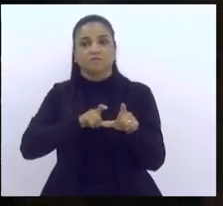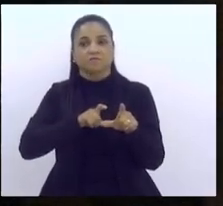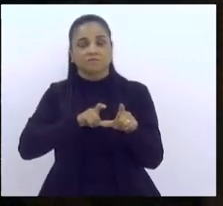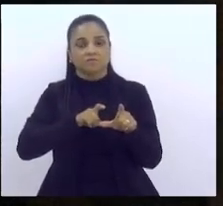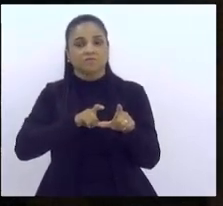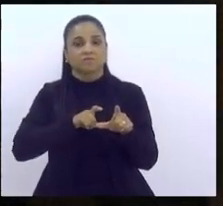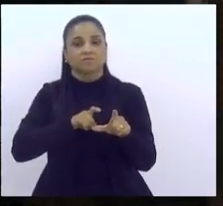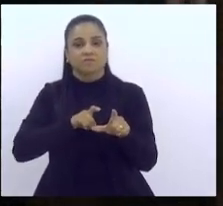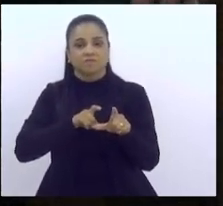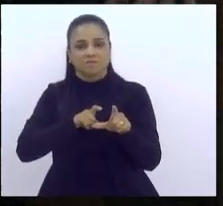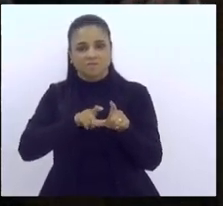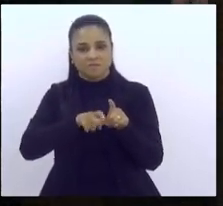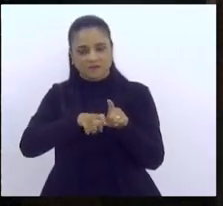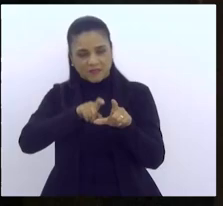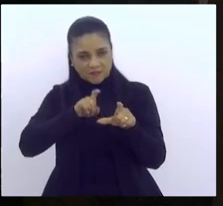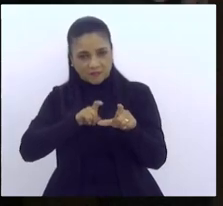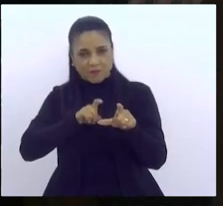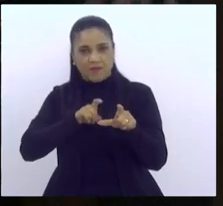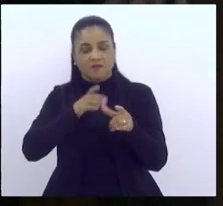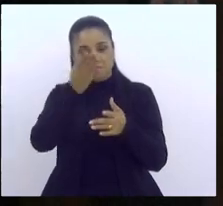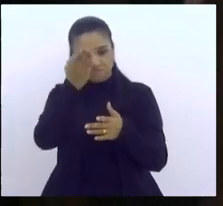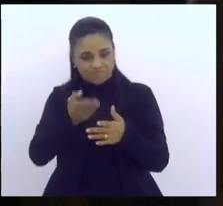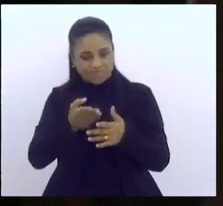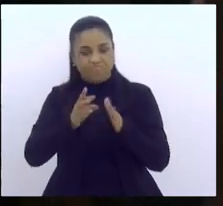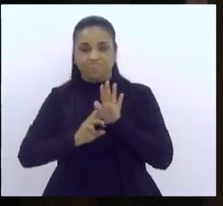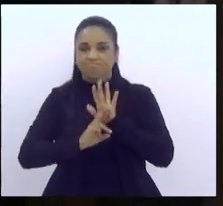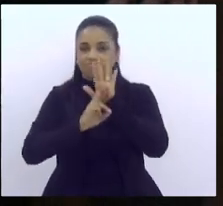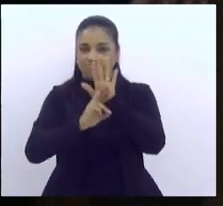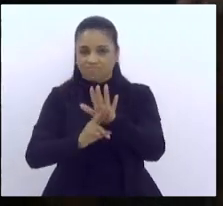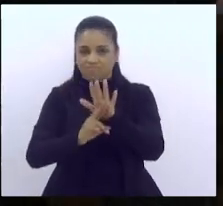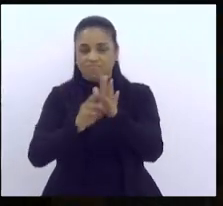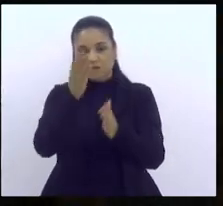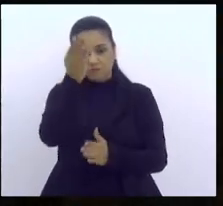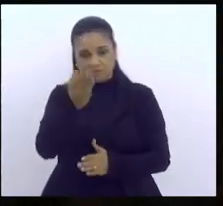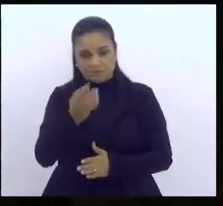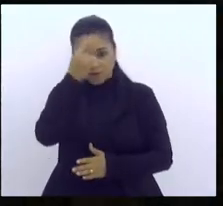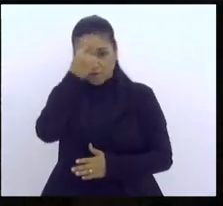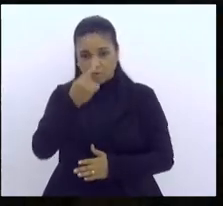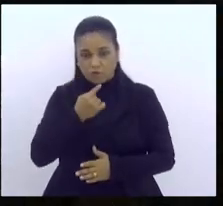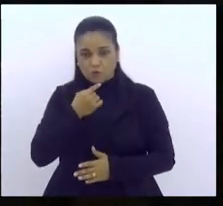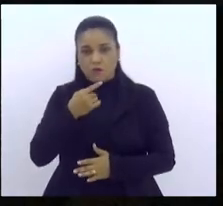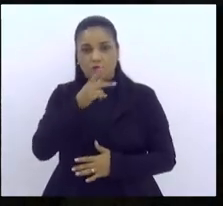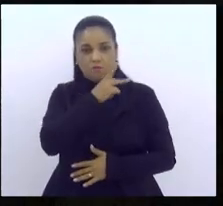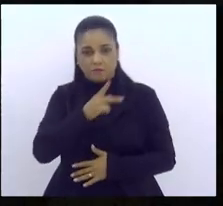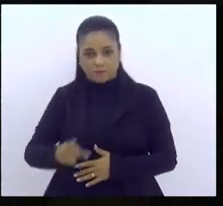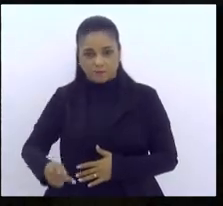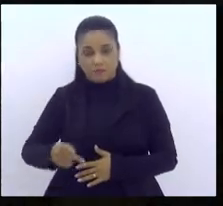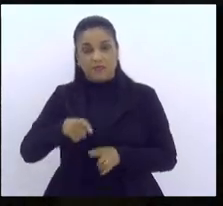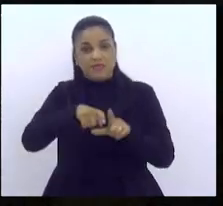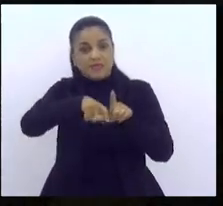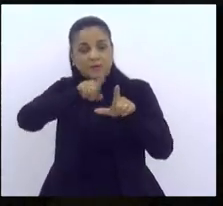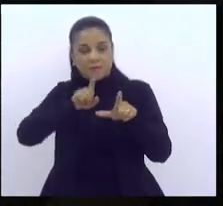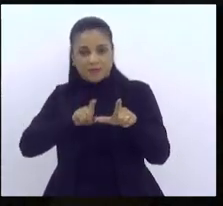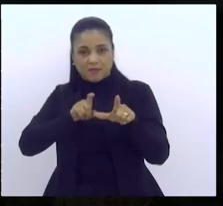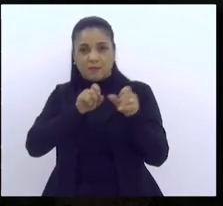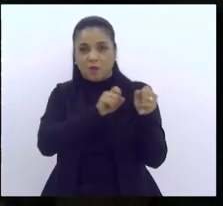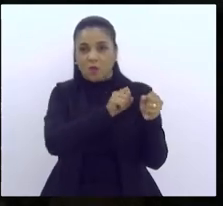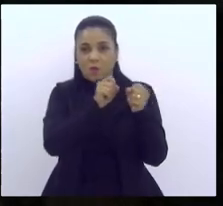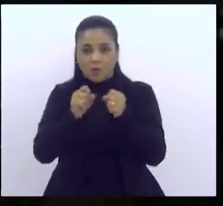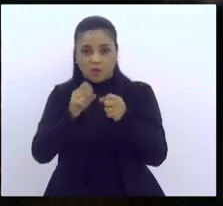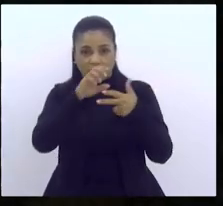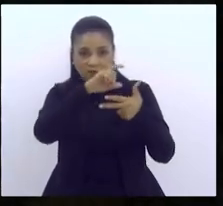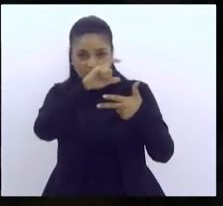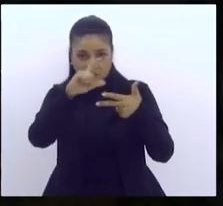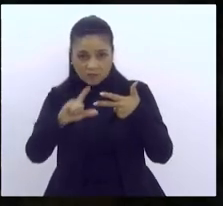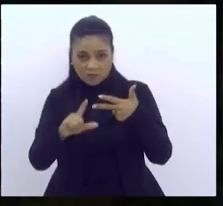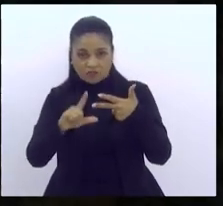nosso, através da sua presença, da sua figura, da independência. O Poder Legislativo tem